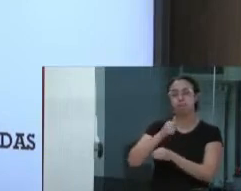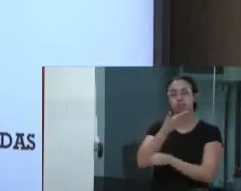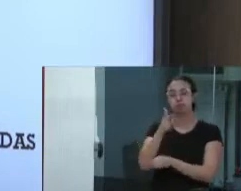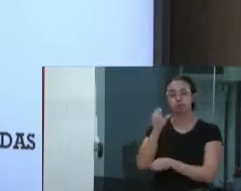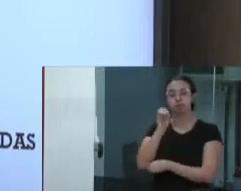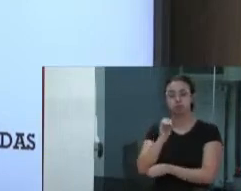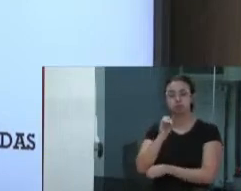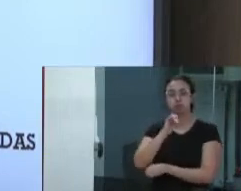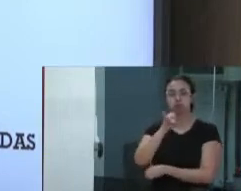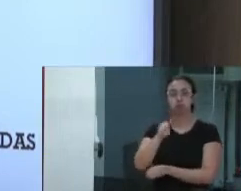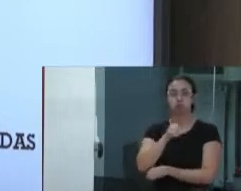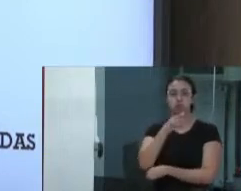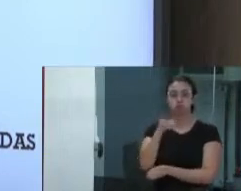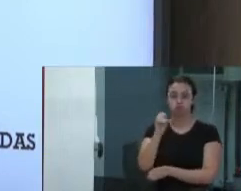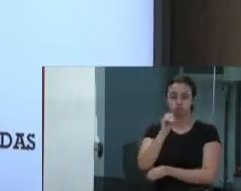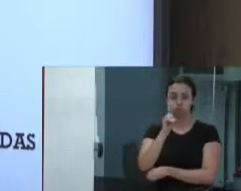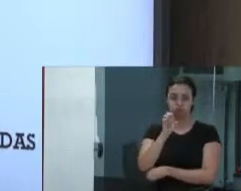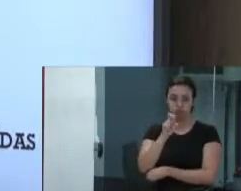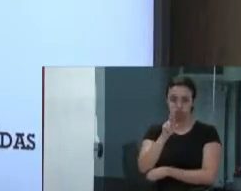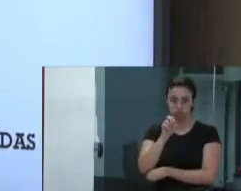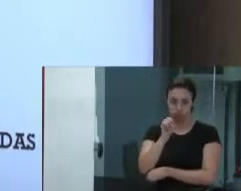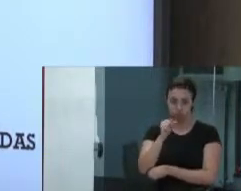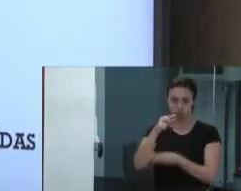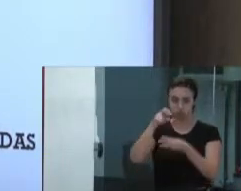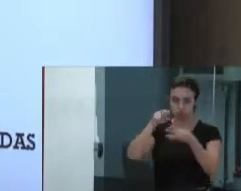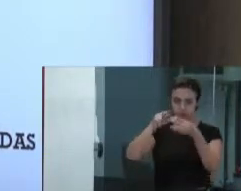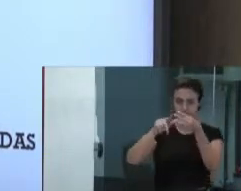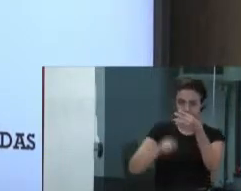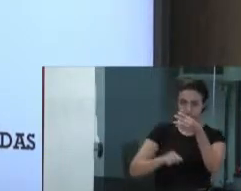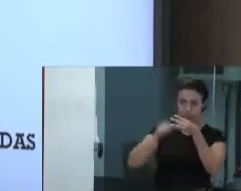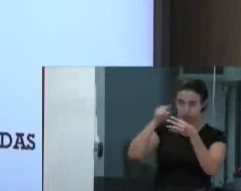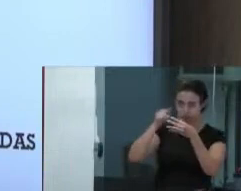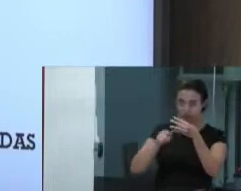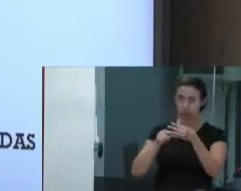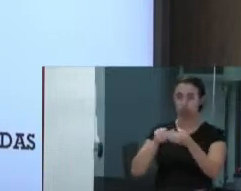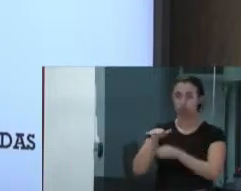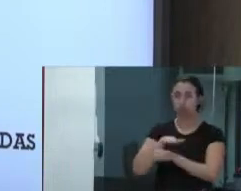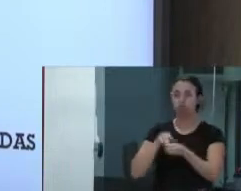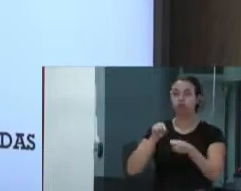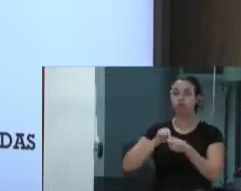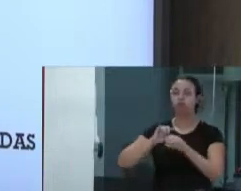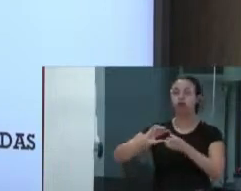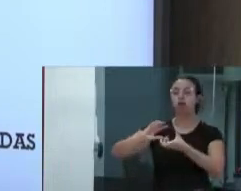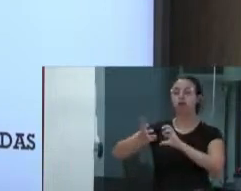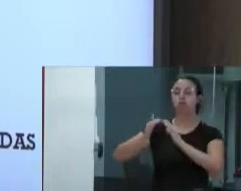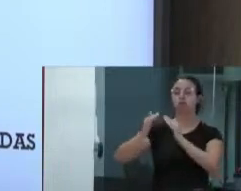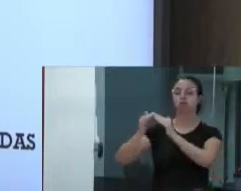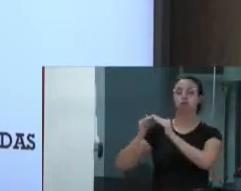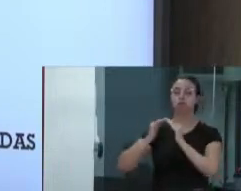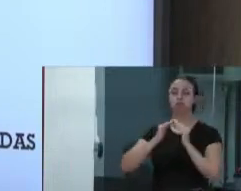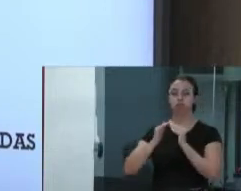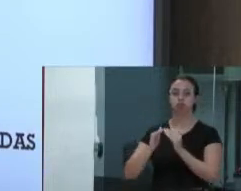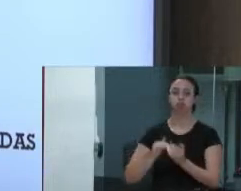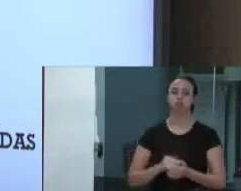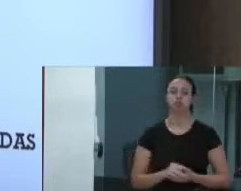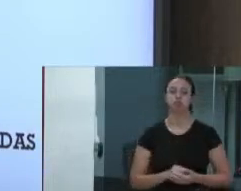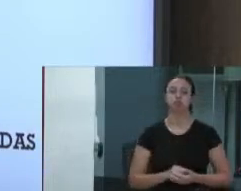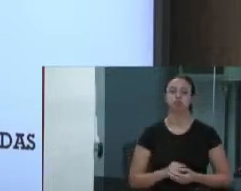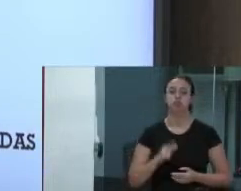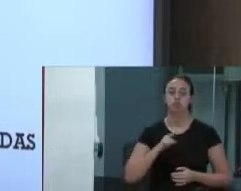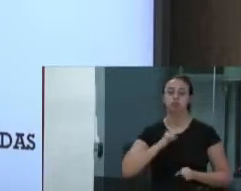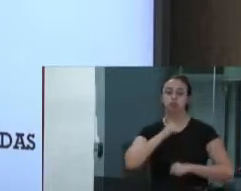Alto São Vicente, o Grajaú e o São Simão, onde eles fazem, né, a reforma de imóveis. Então, a gente teve, né,